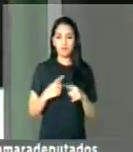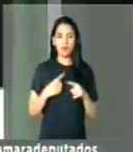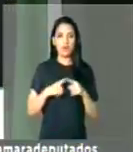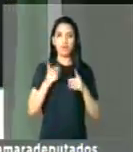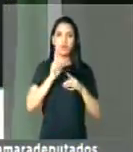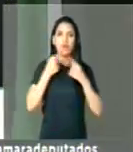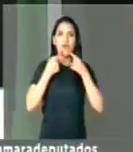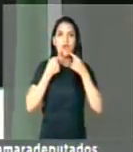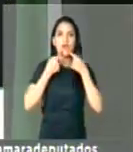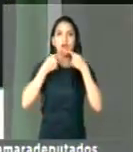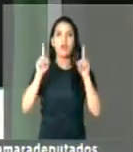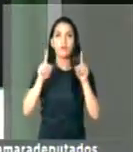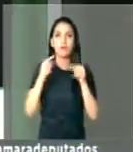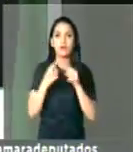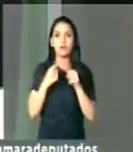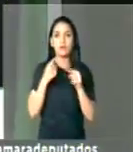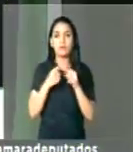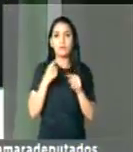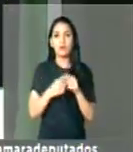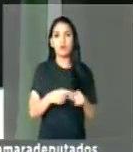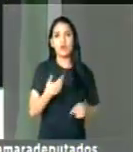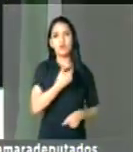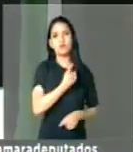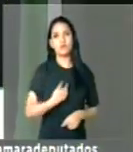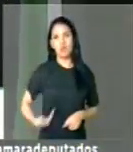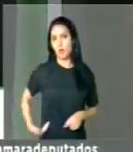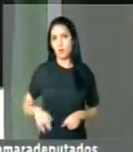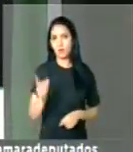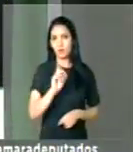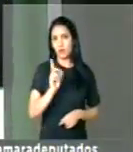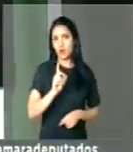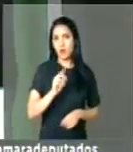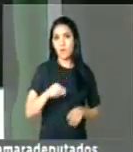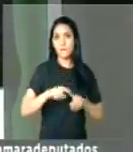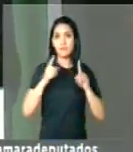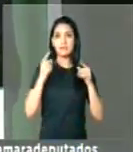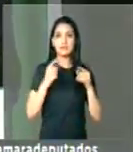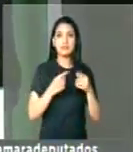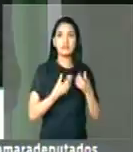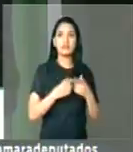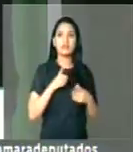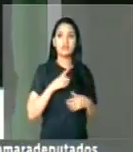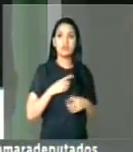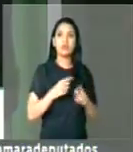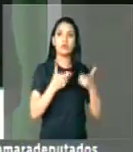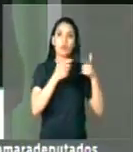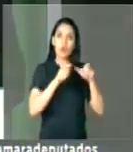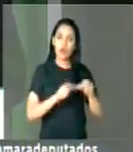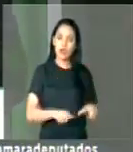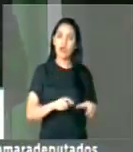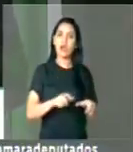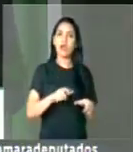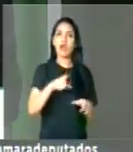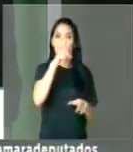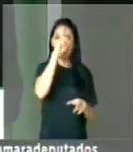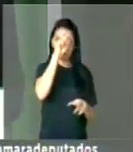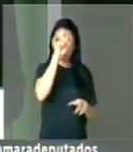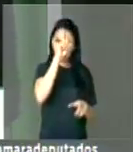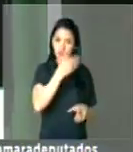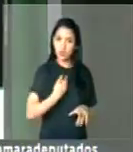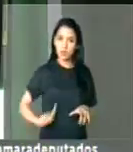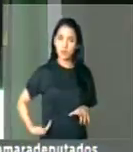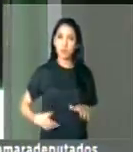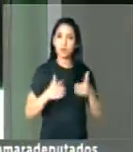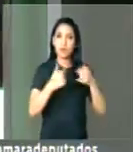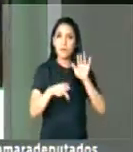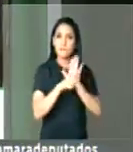É tirarem ele de um hospital público, onde ele estava numa unidade coronariana como paciente cardíaco,